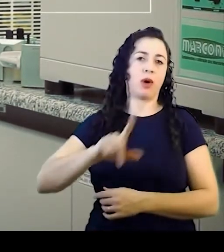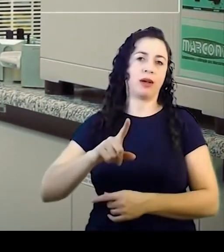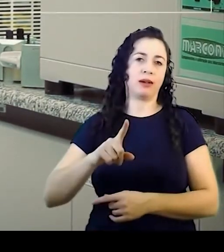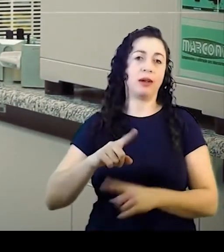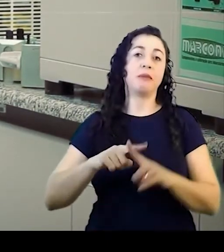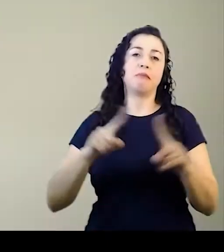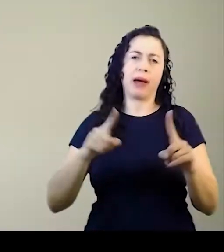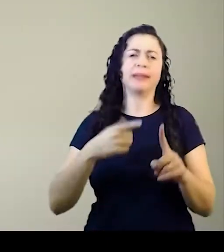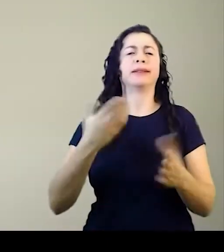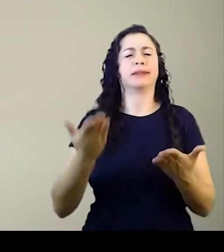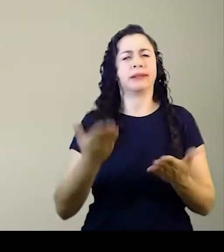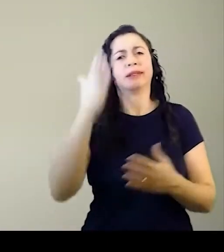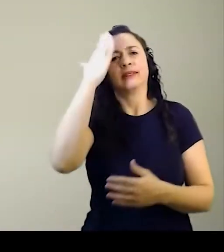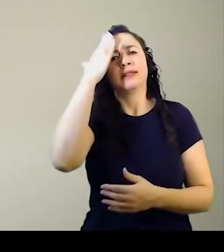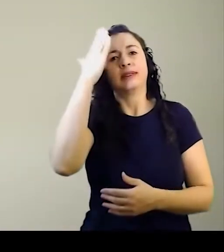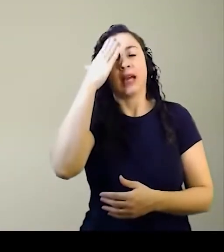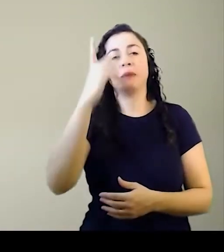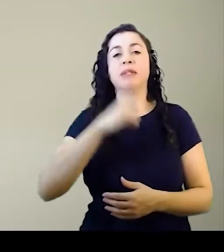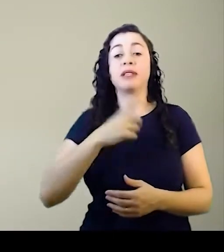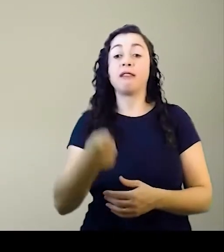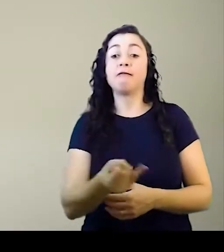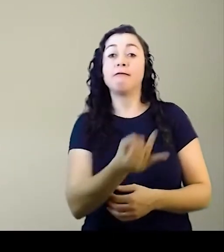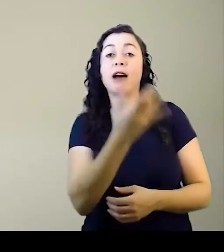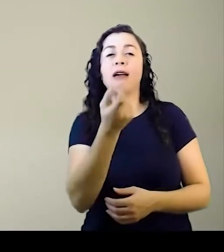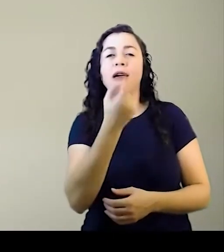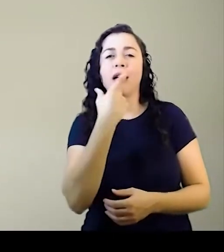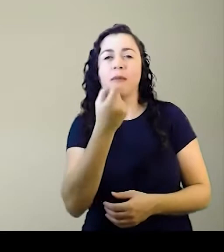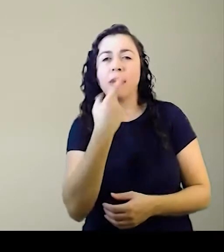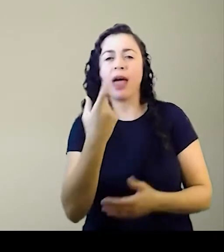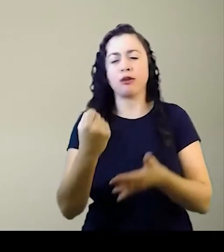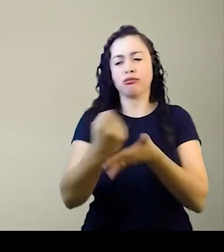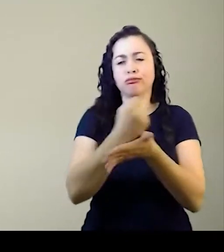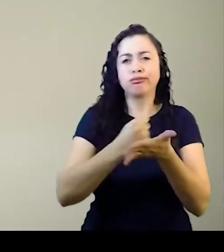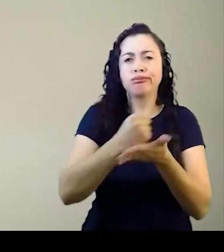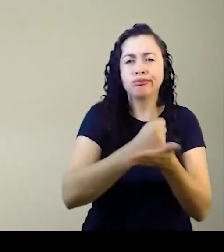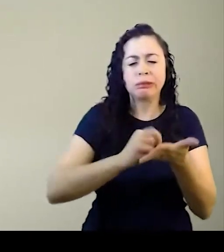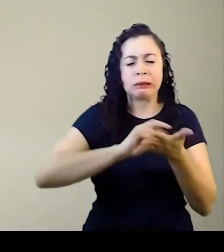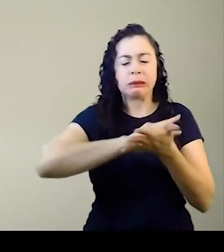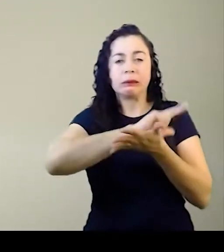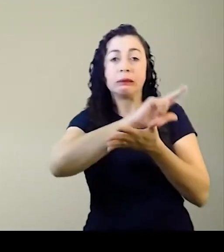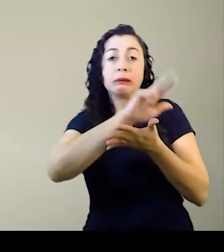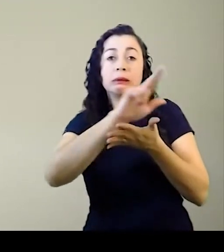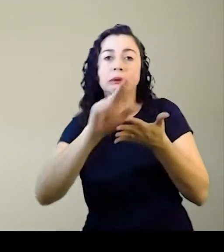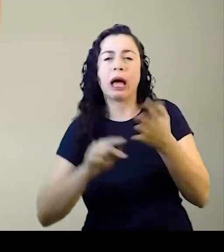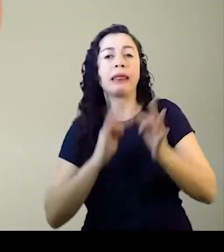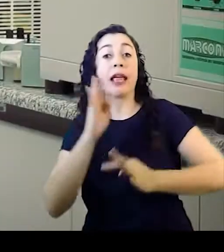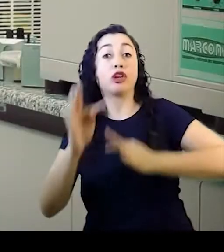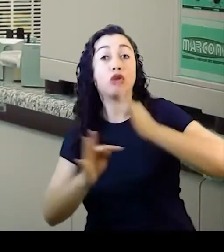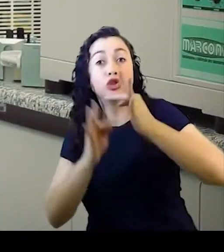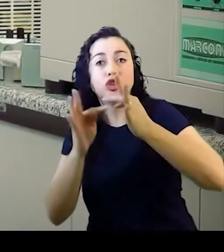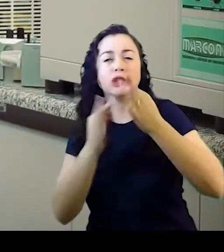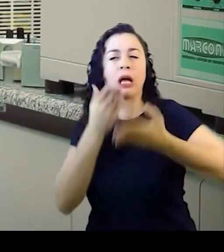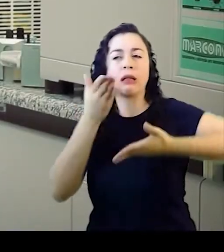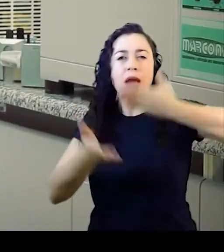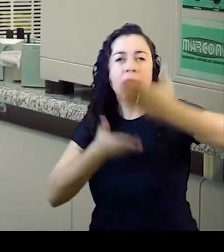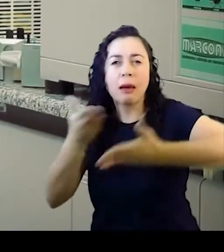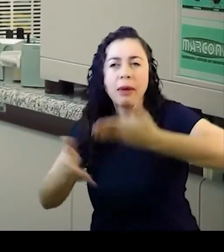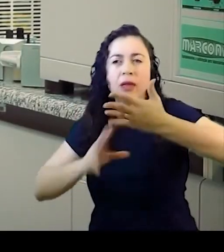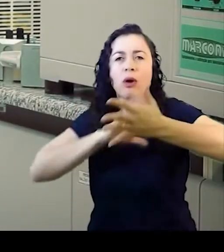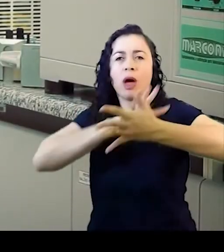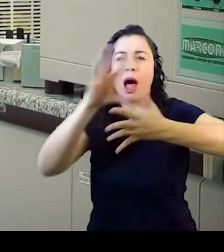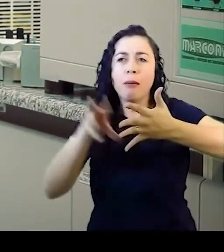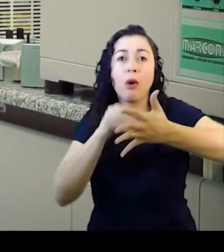tem conhecimento que o número de fármacos, né, tecnologias, tratamentos, abordagens